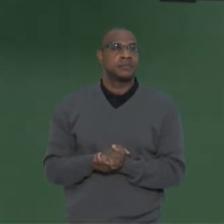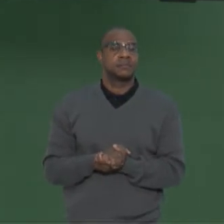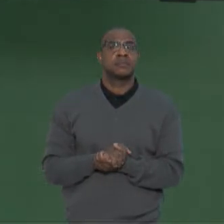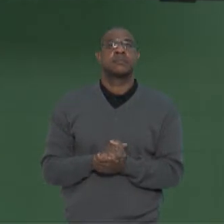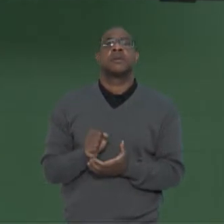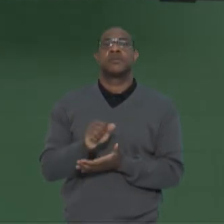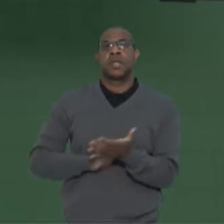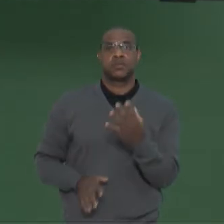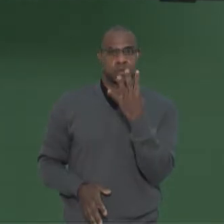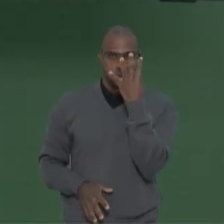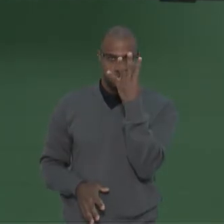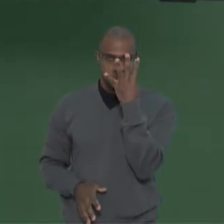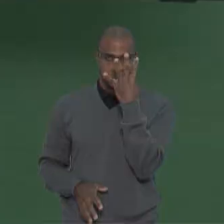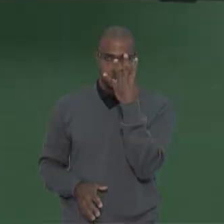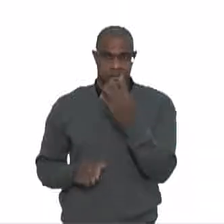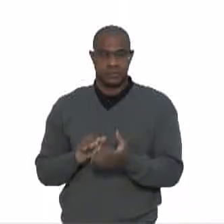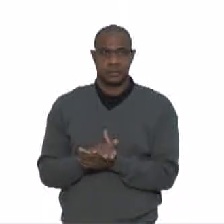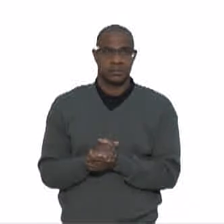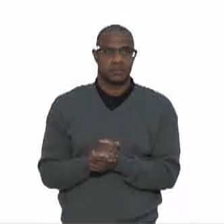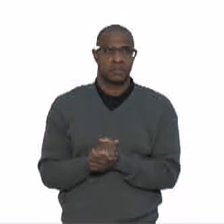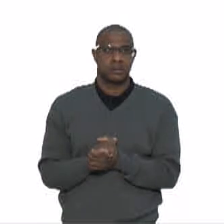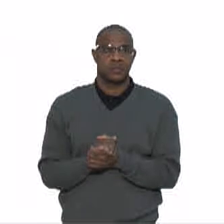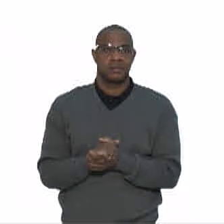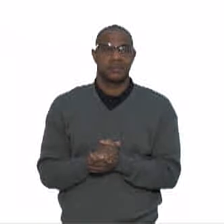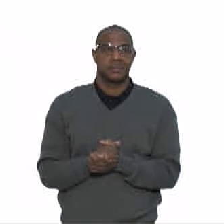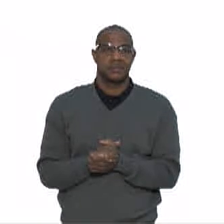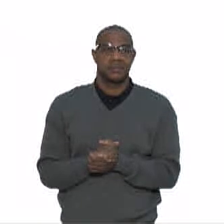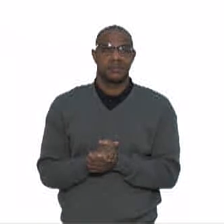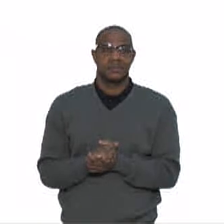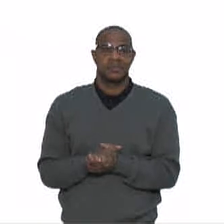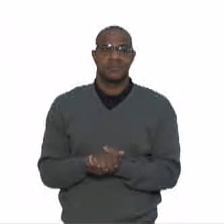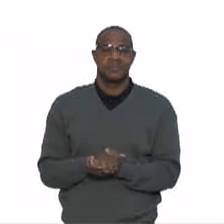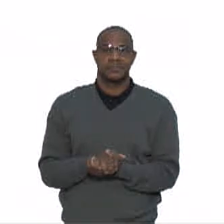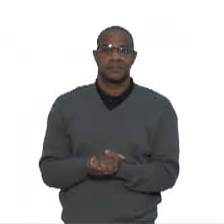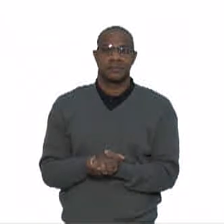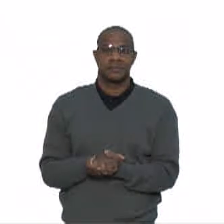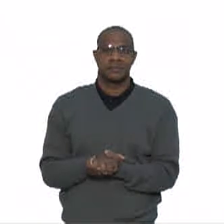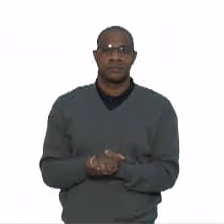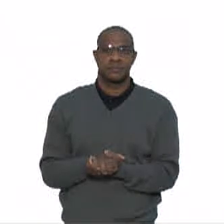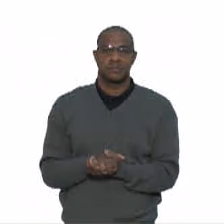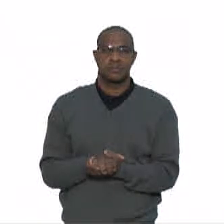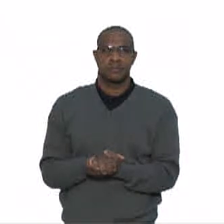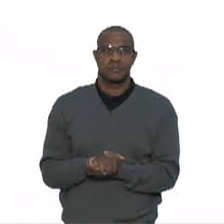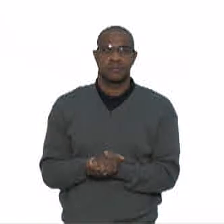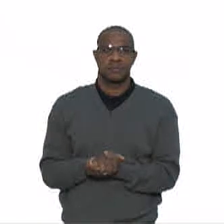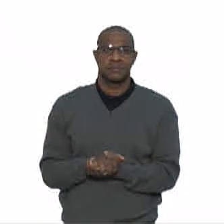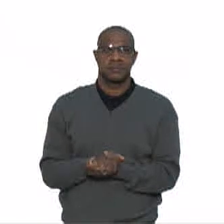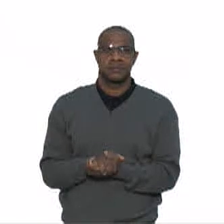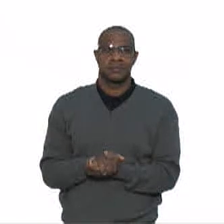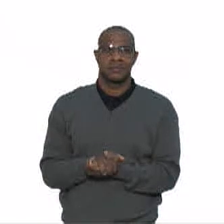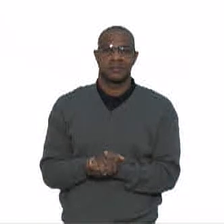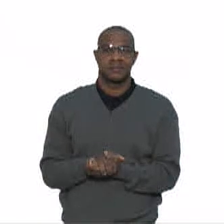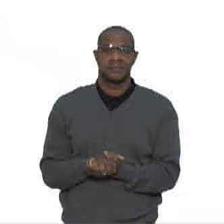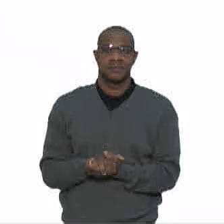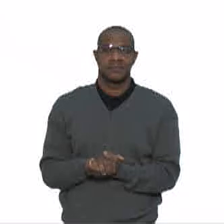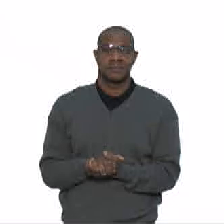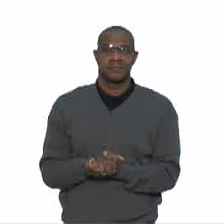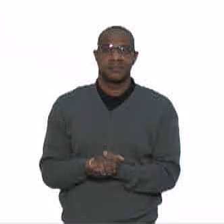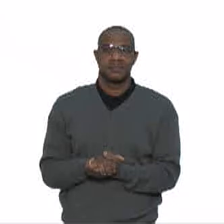Atividade 4. Segundo o texto, uno de los verdaderos valores del deporte es combatir